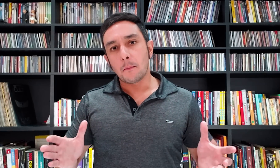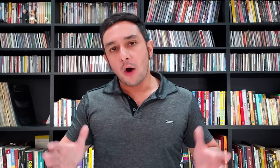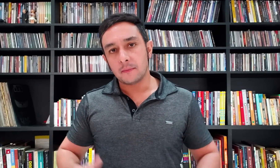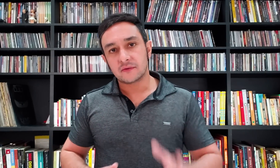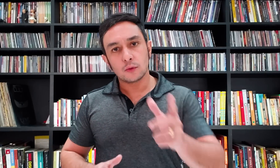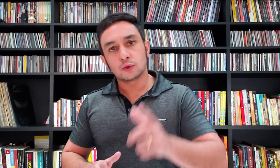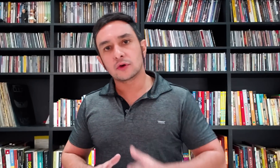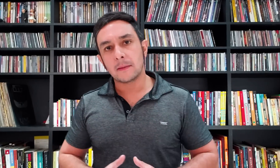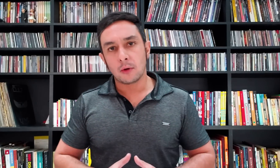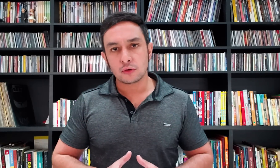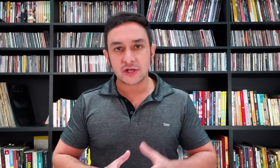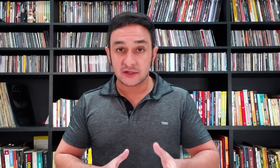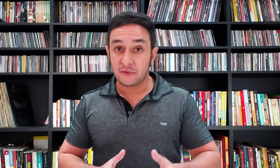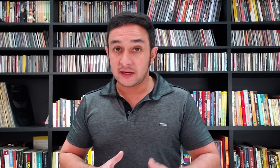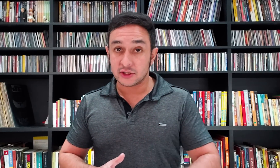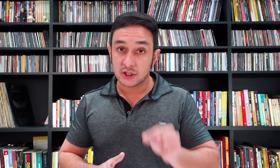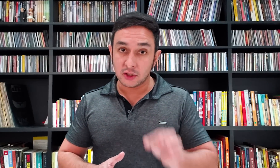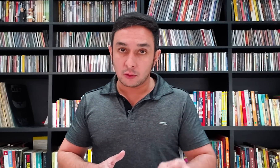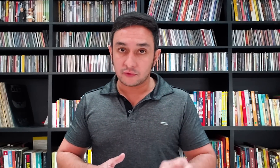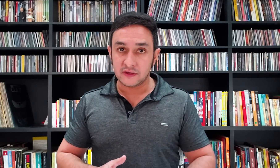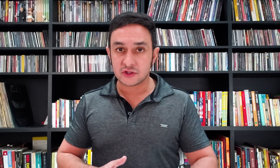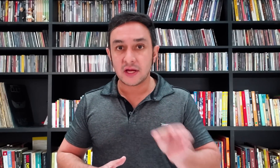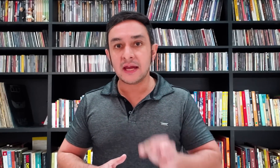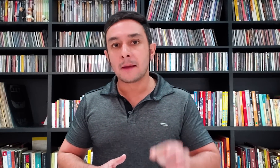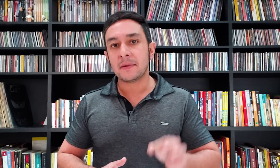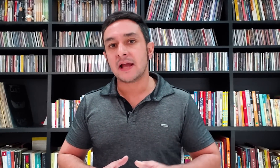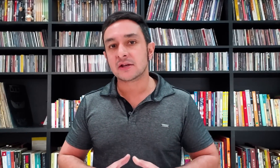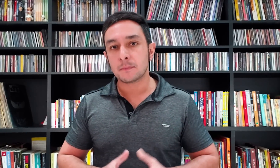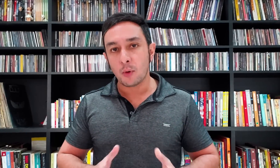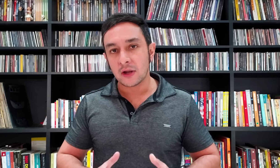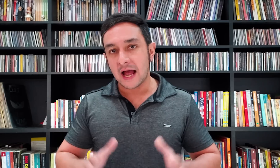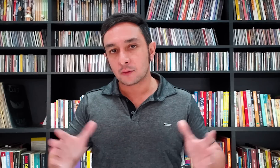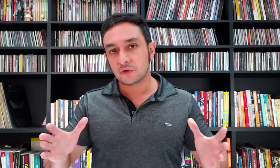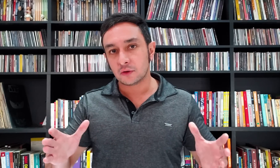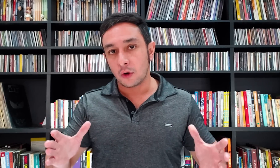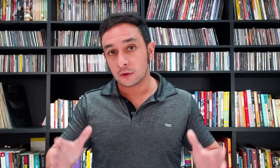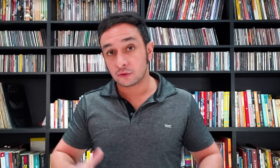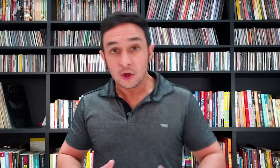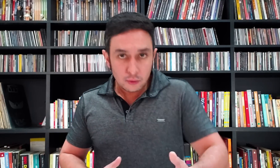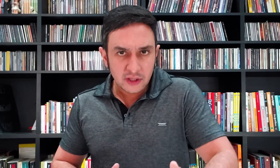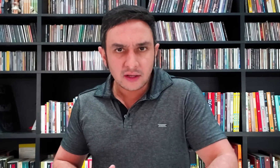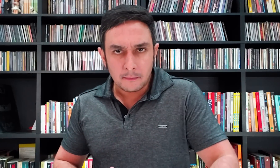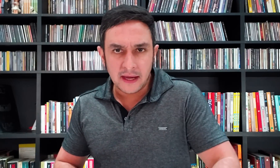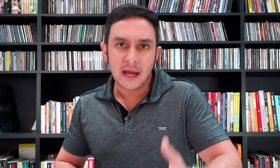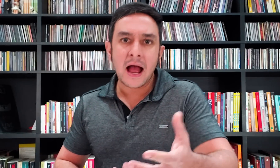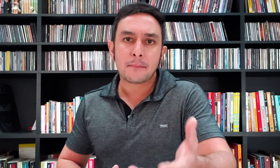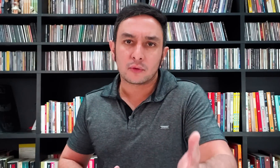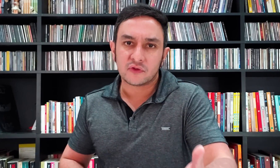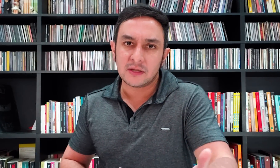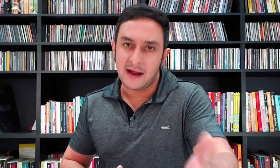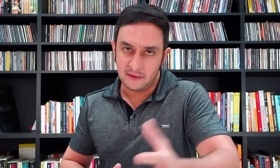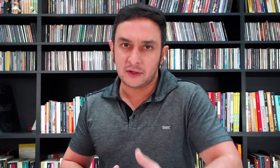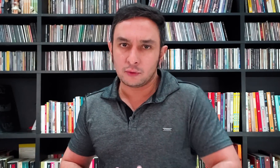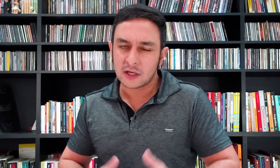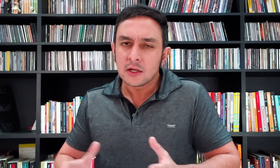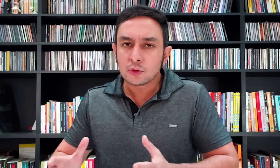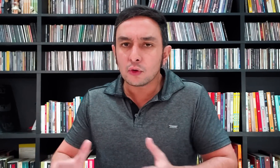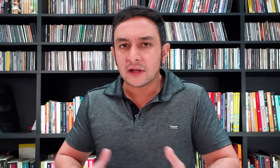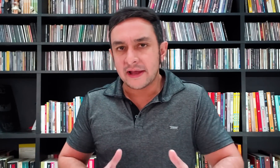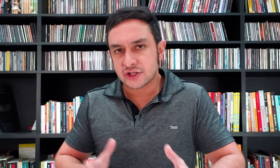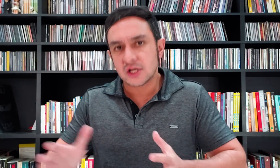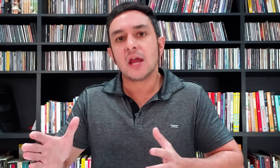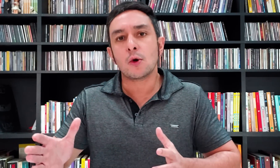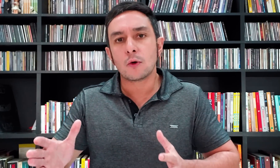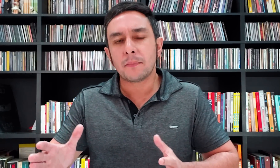porque são pobres, o tour de blonde é diferente e consiste em apanhar de polacos idosos, o que também aproxima a aventura